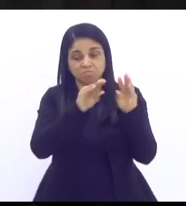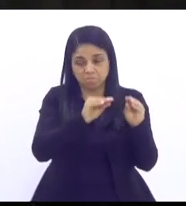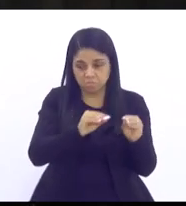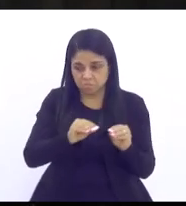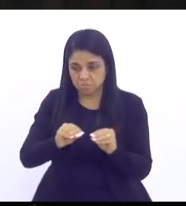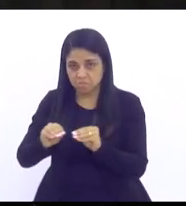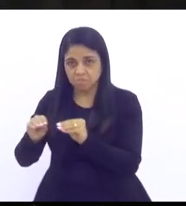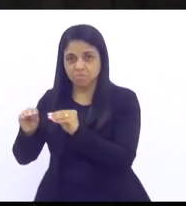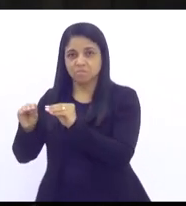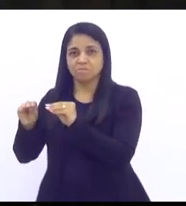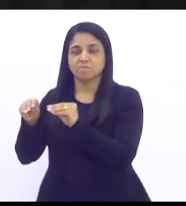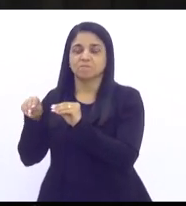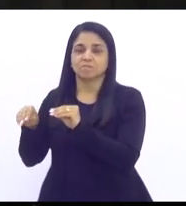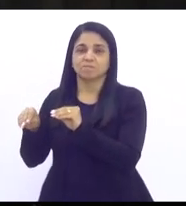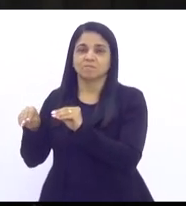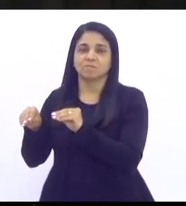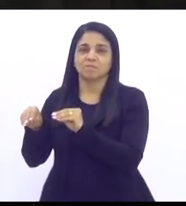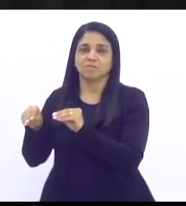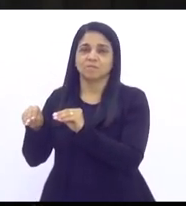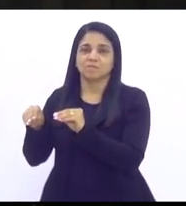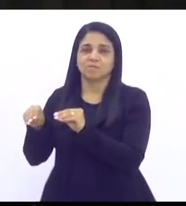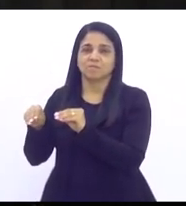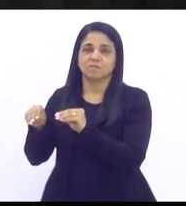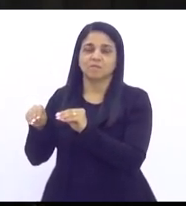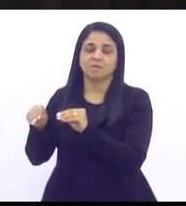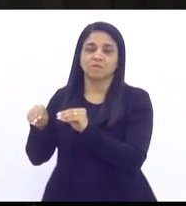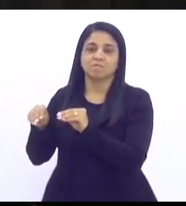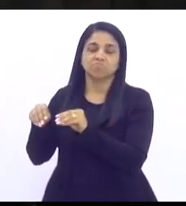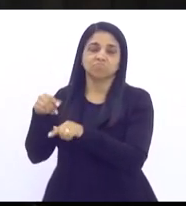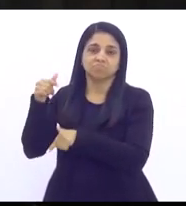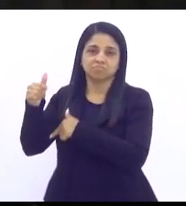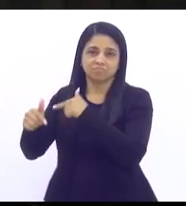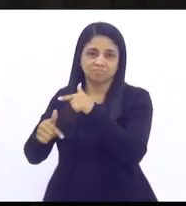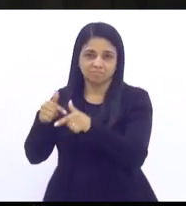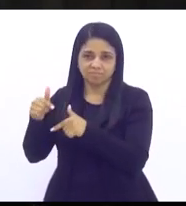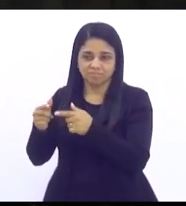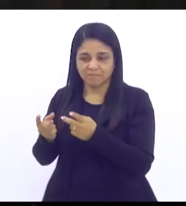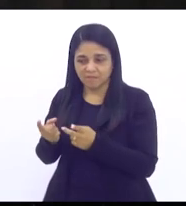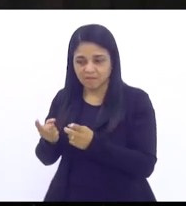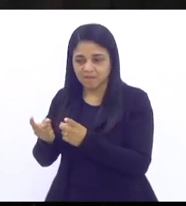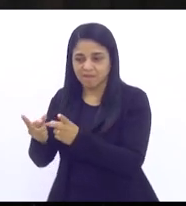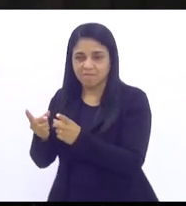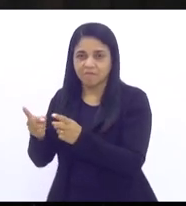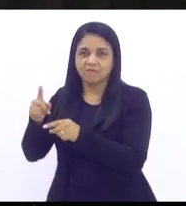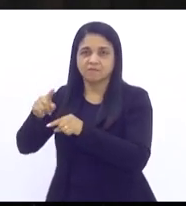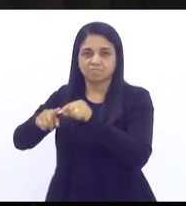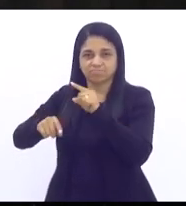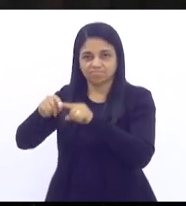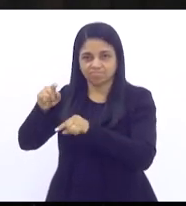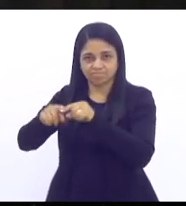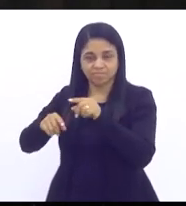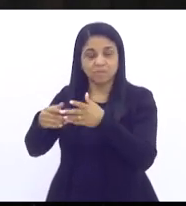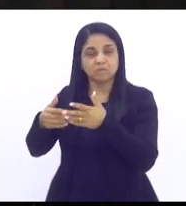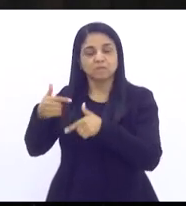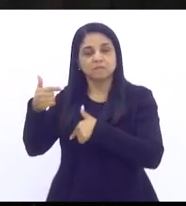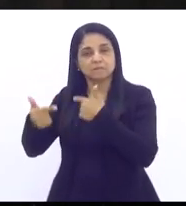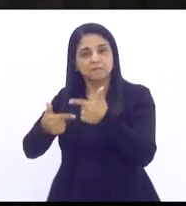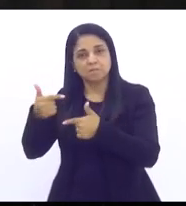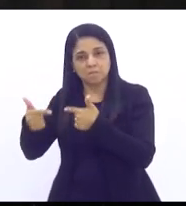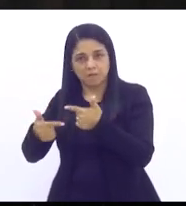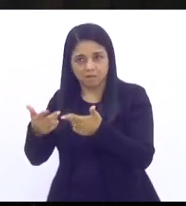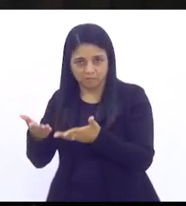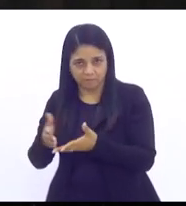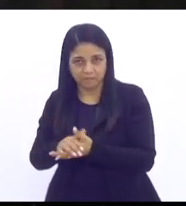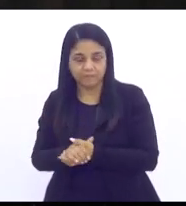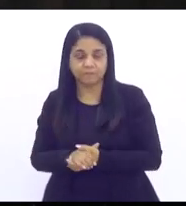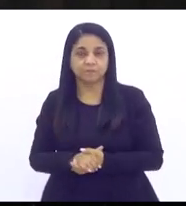a ocupação de postos de trabalho mais ligada à venda de produtos e serviços, ao comércio.